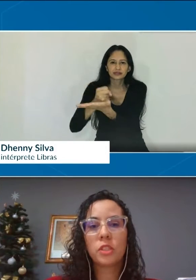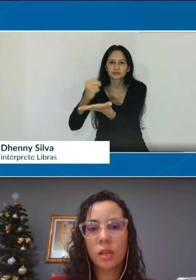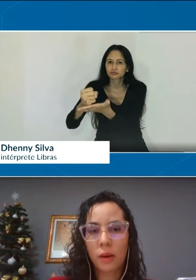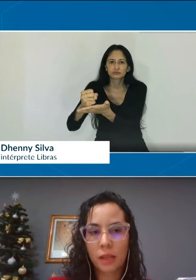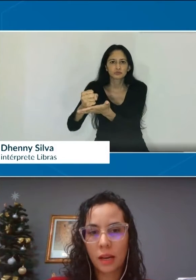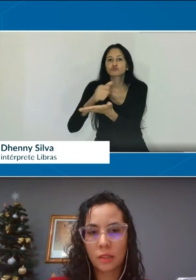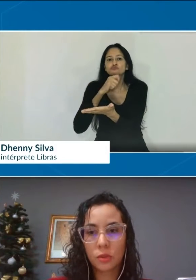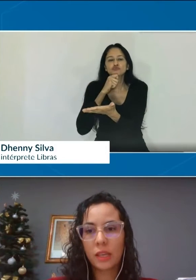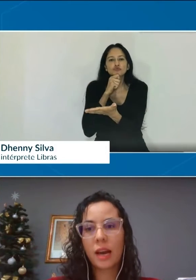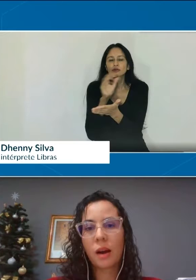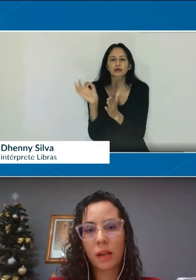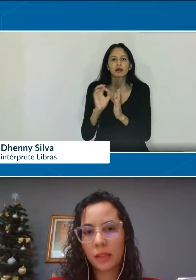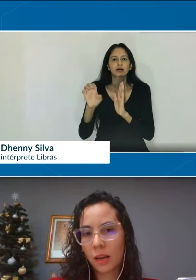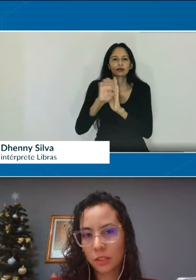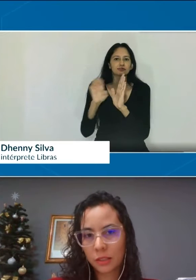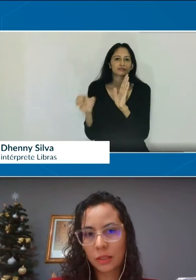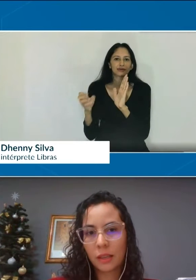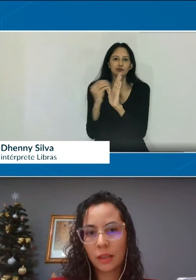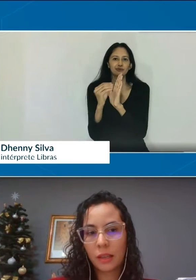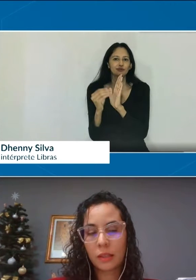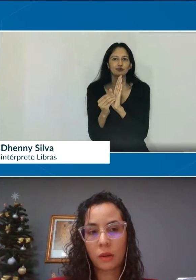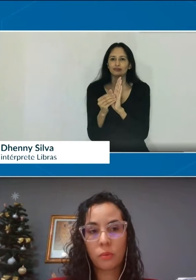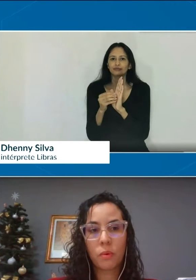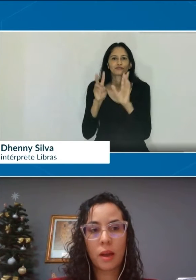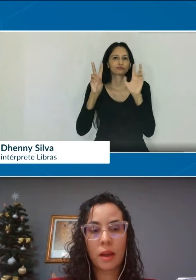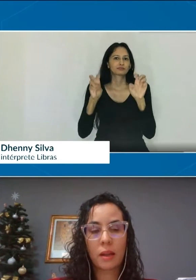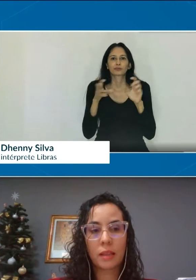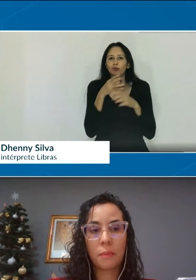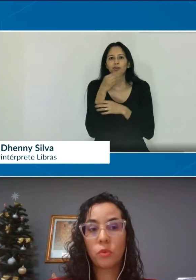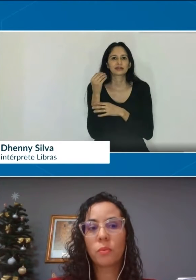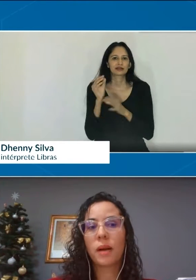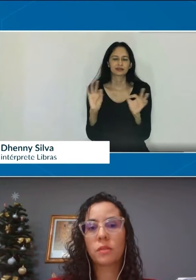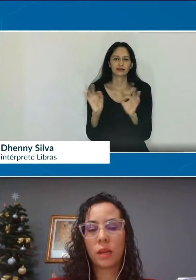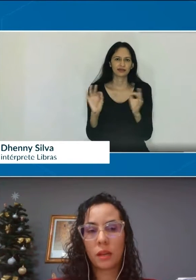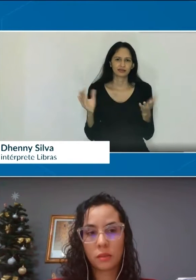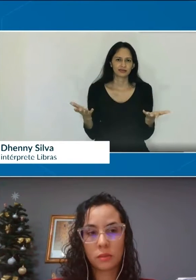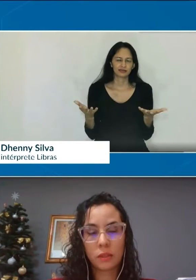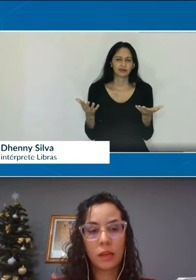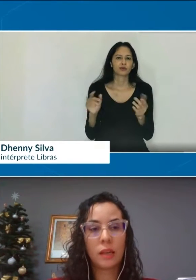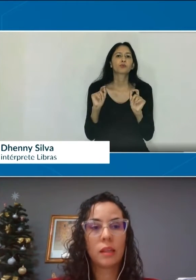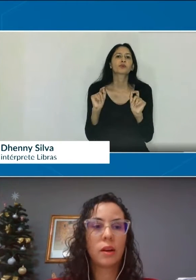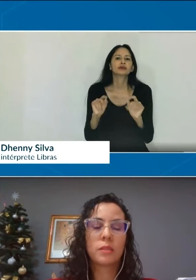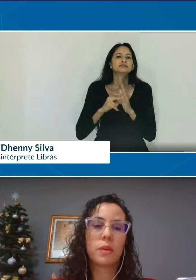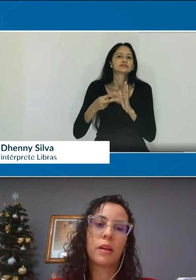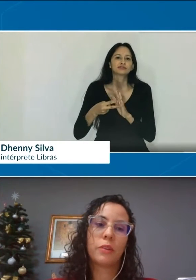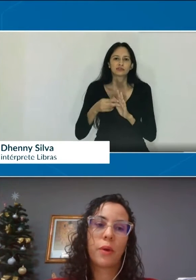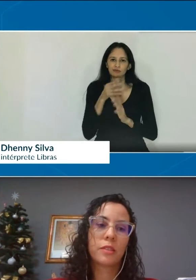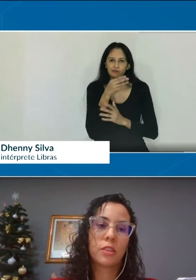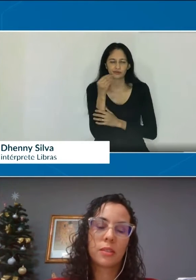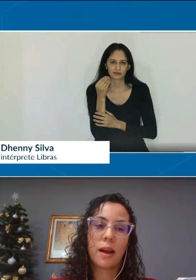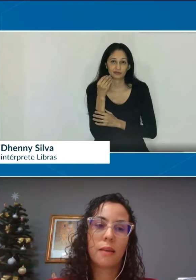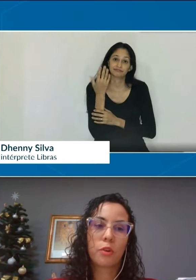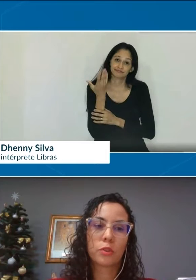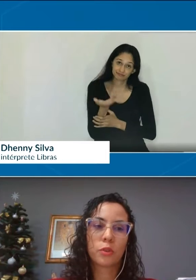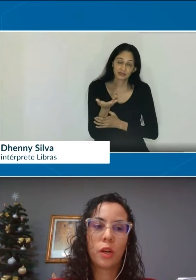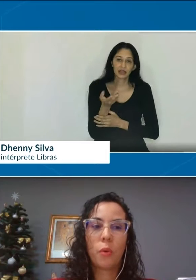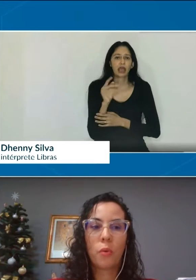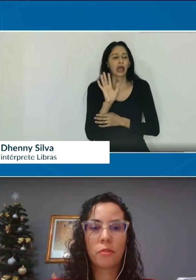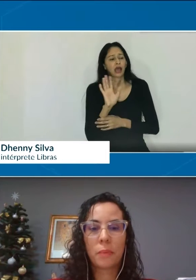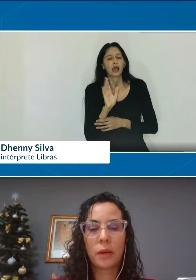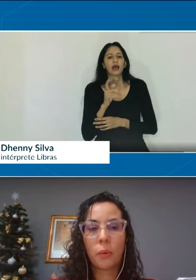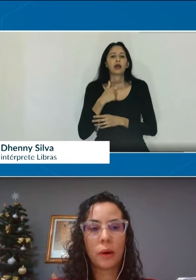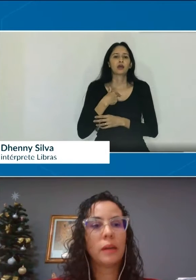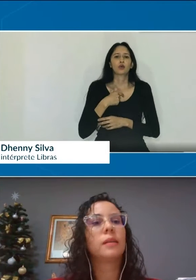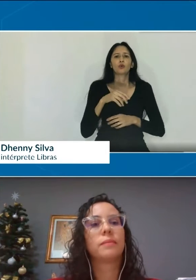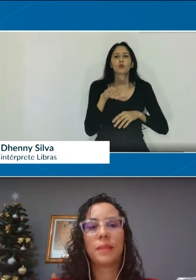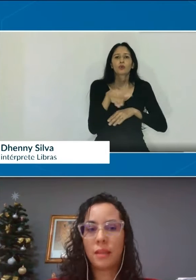Como eu vou medir a qualidade? O que é a qualidade? Então, tem muito mais do que isso. Então, não é só dizer, vou construir